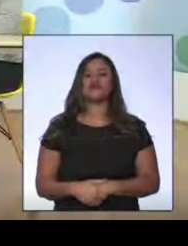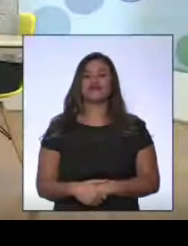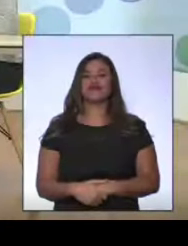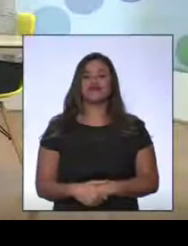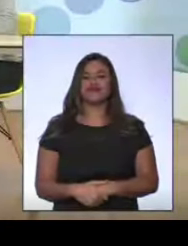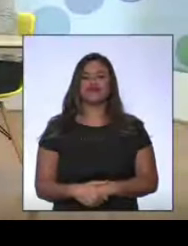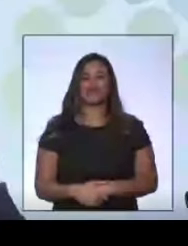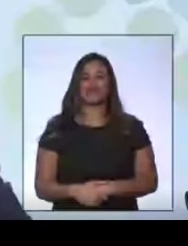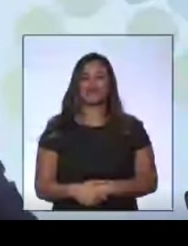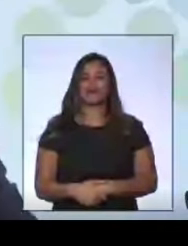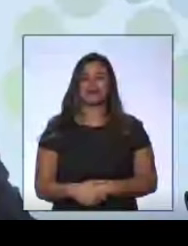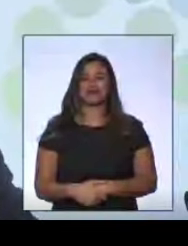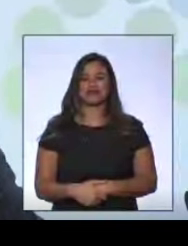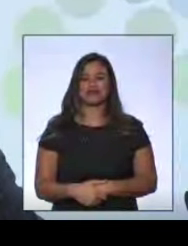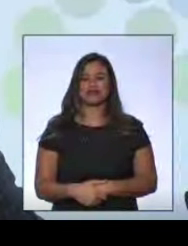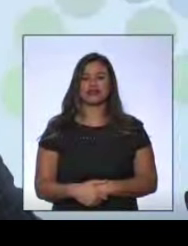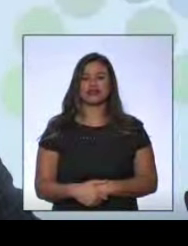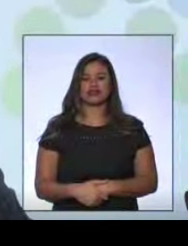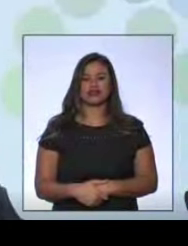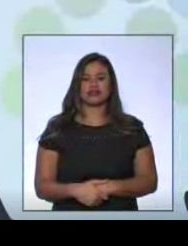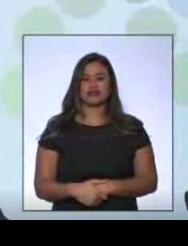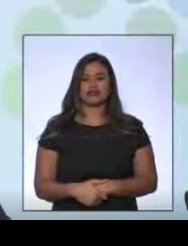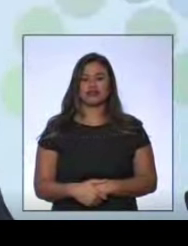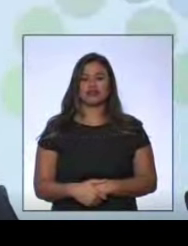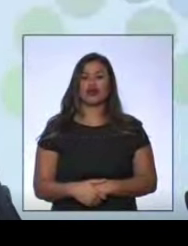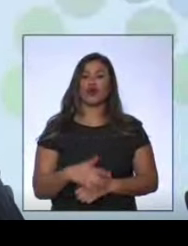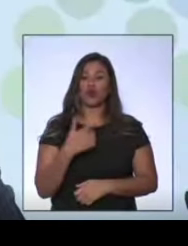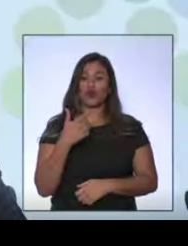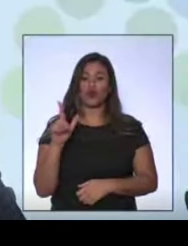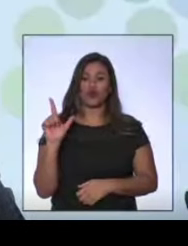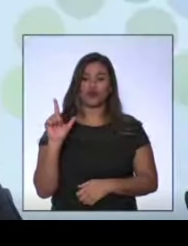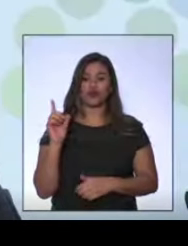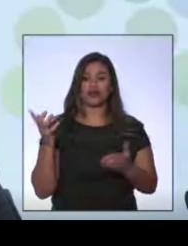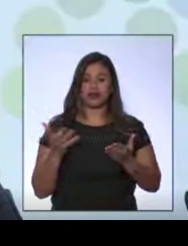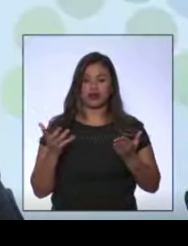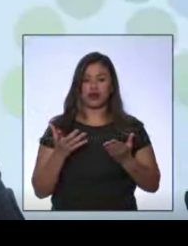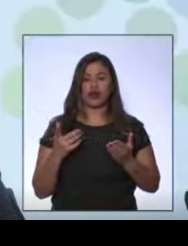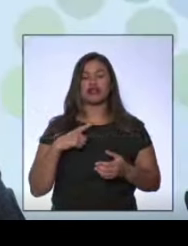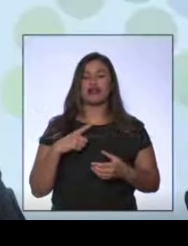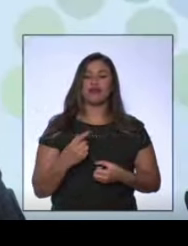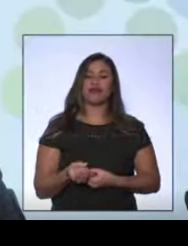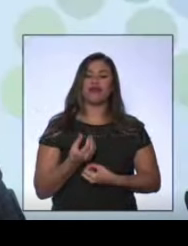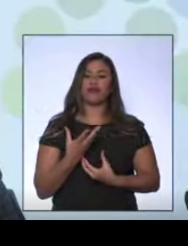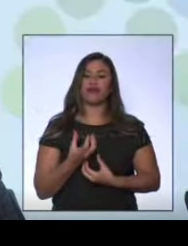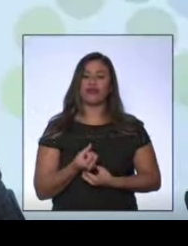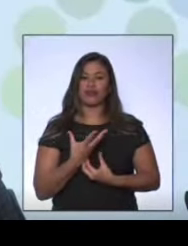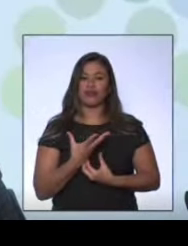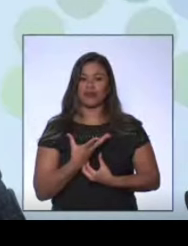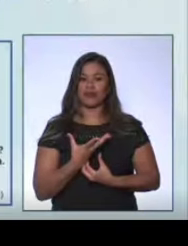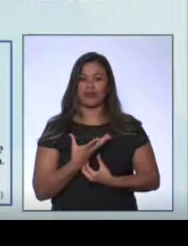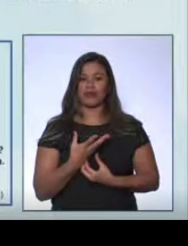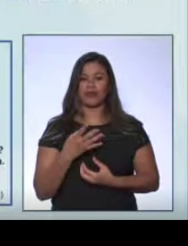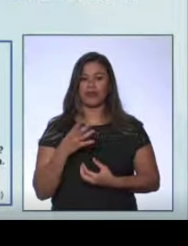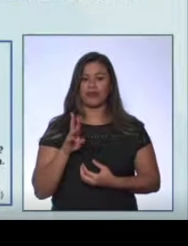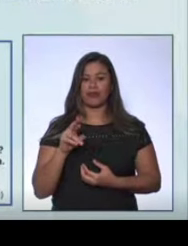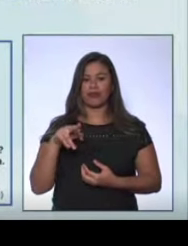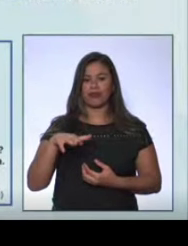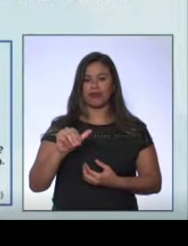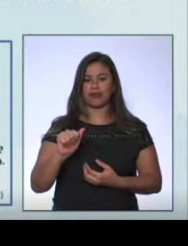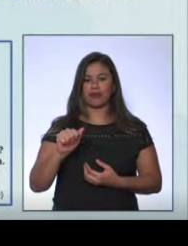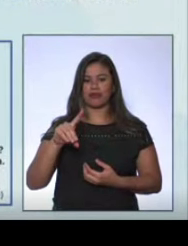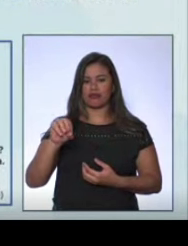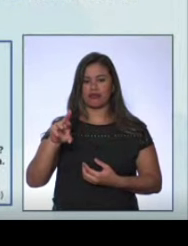Gente, passando para a próxima questão, a próxima interação, temos aqui um poema, Brumador, e temos a